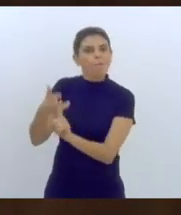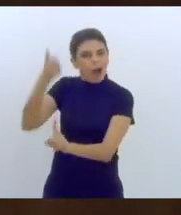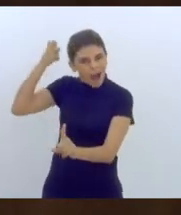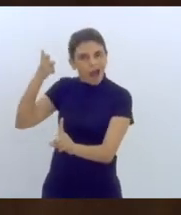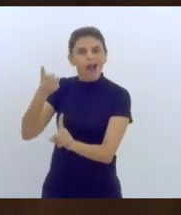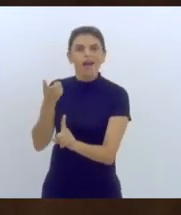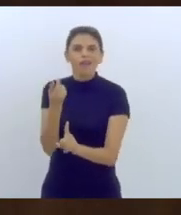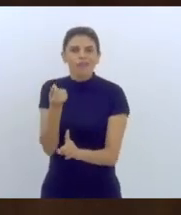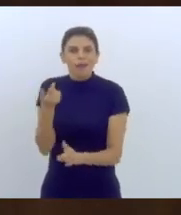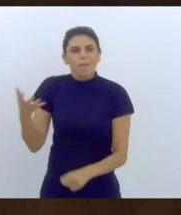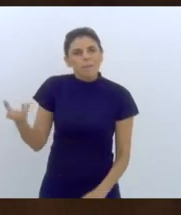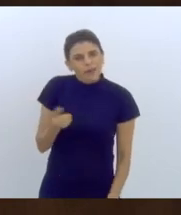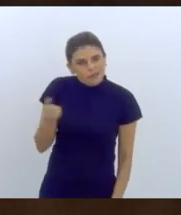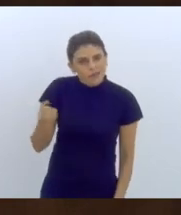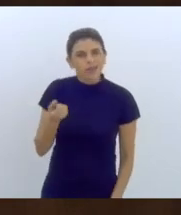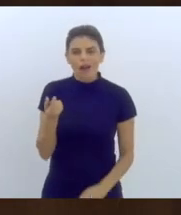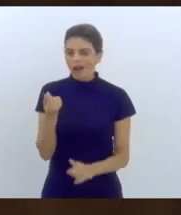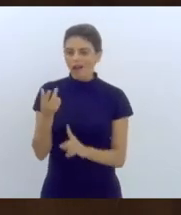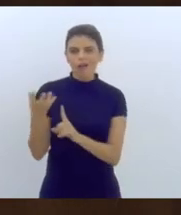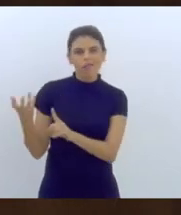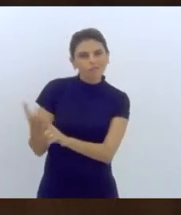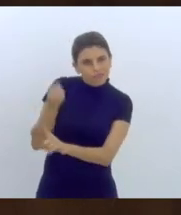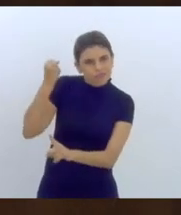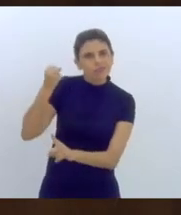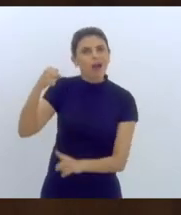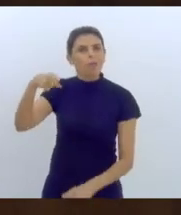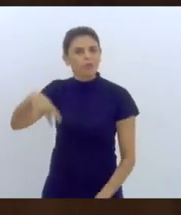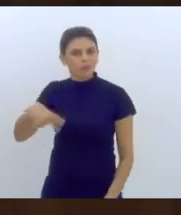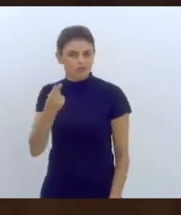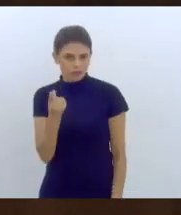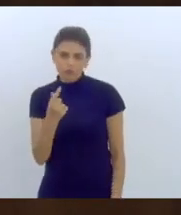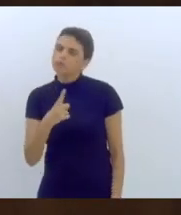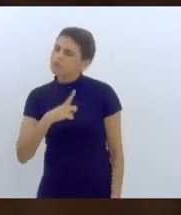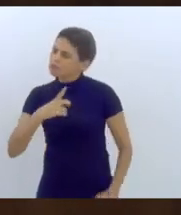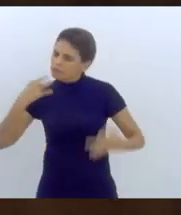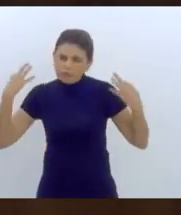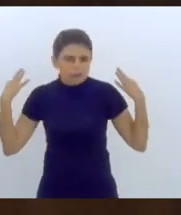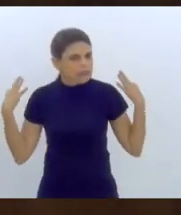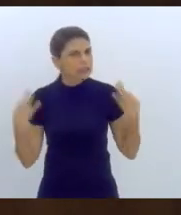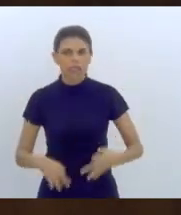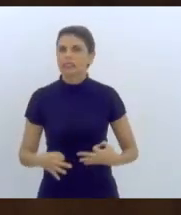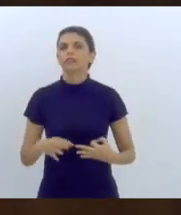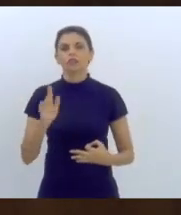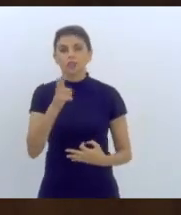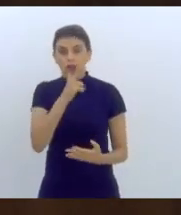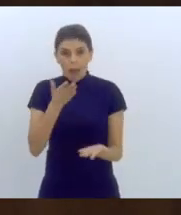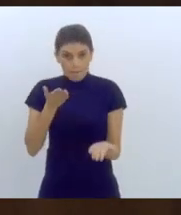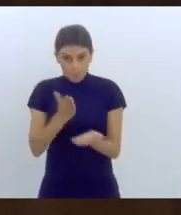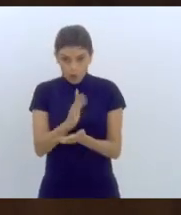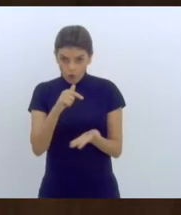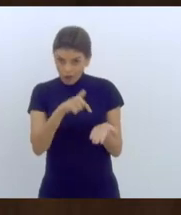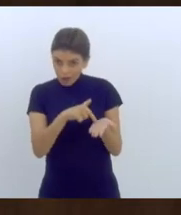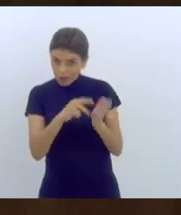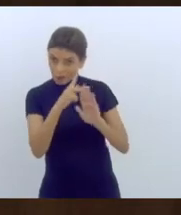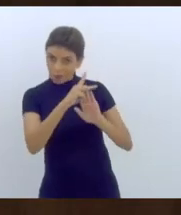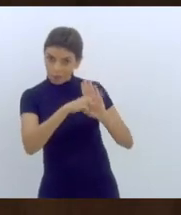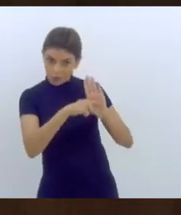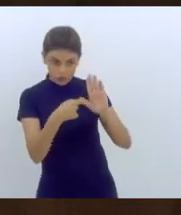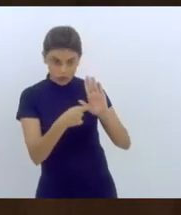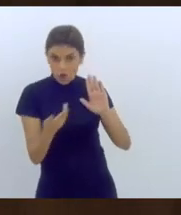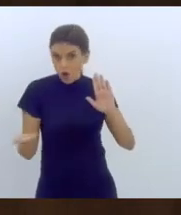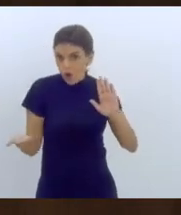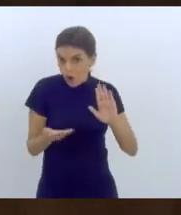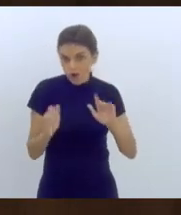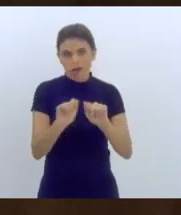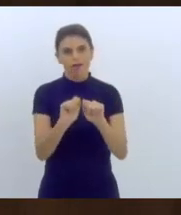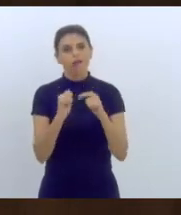nos benefícios dos aposentados. E eu tenho absoluta certeza que o que foi aprovado aqui hoje na